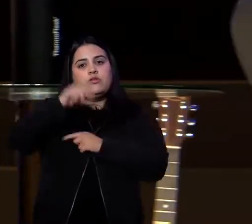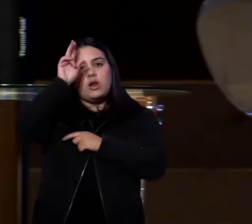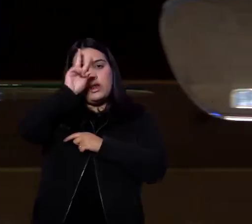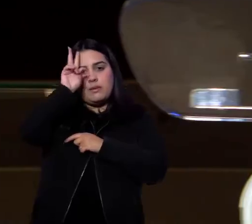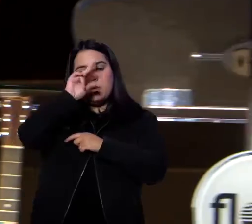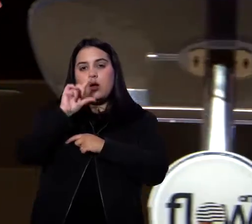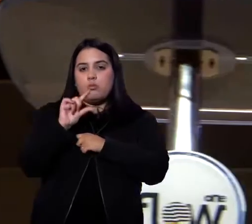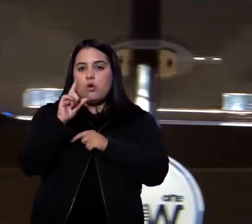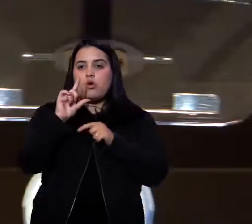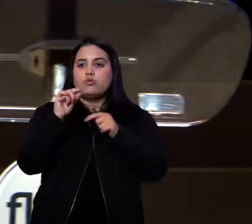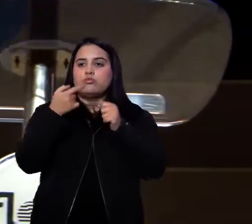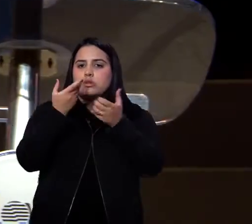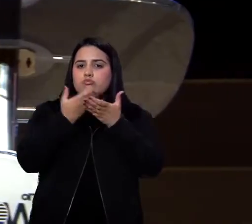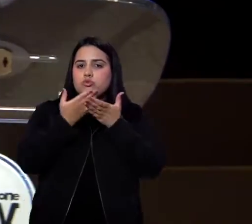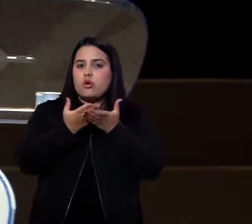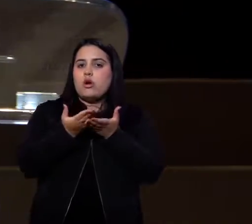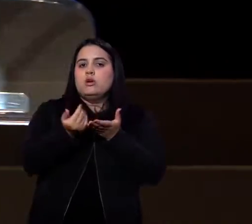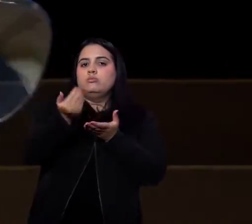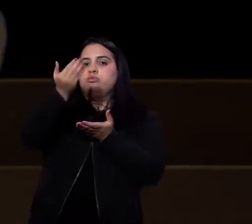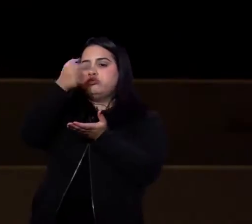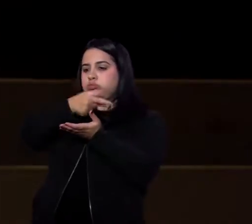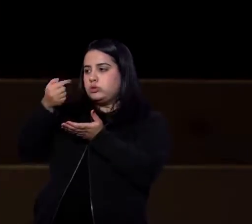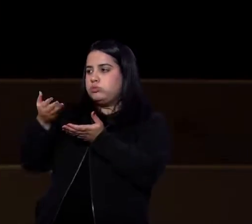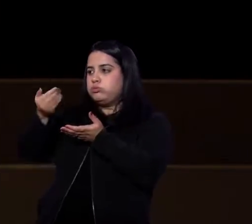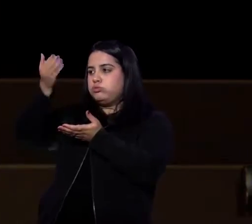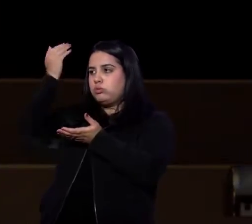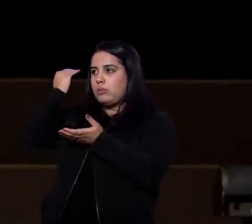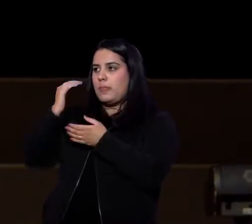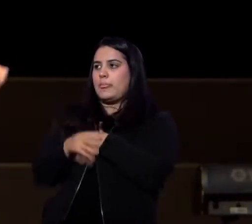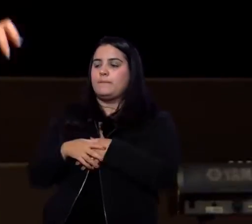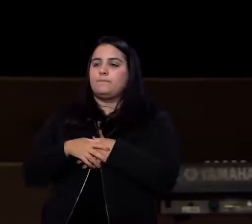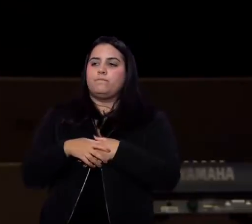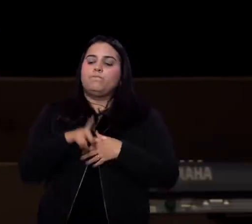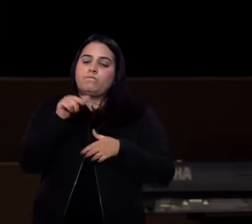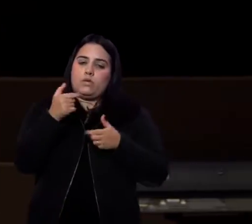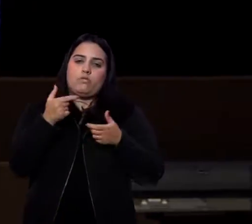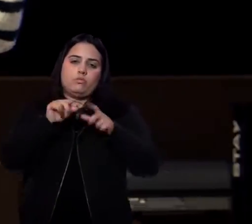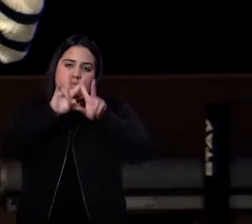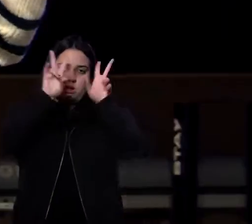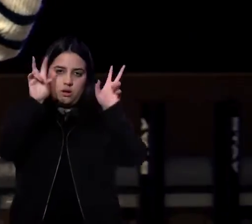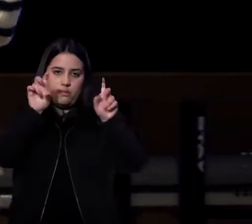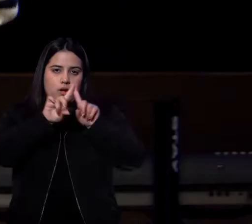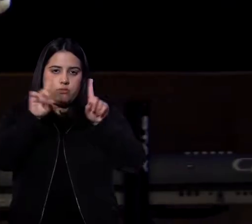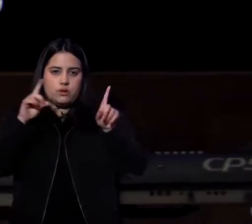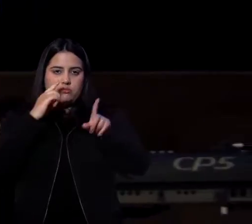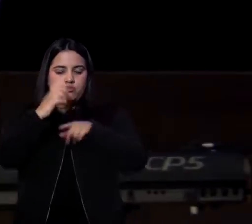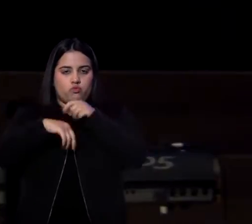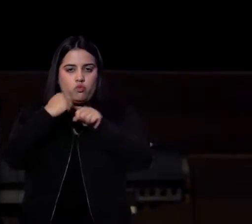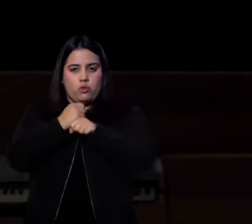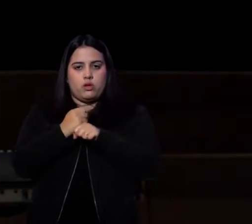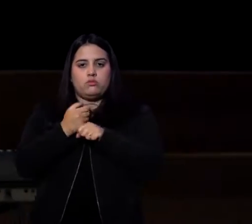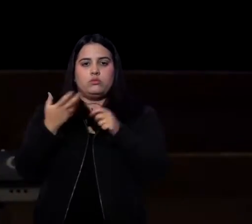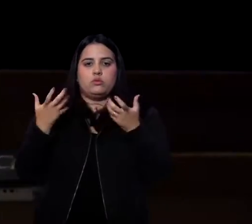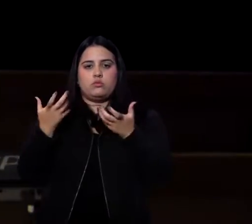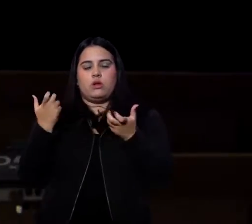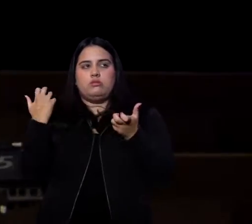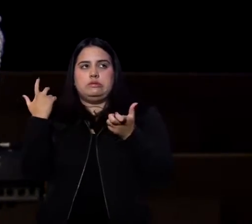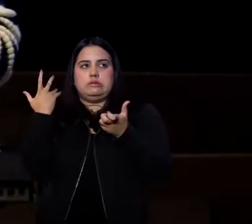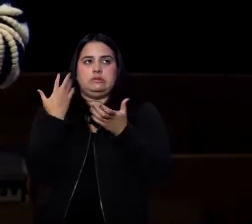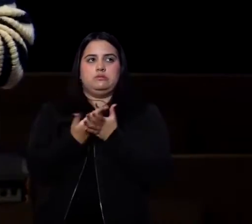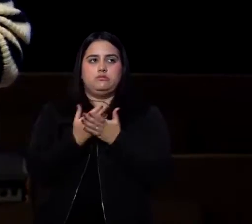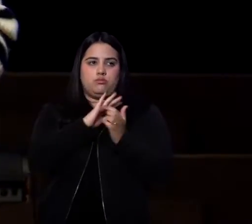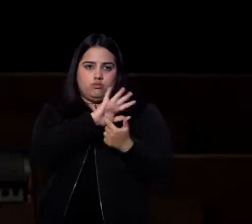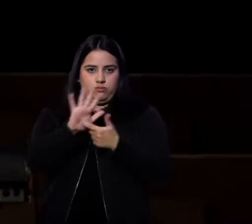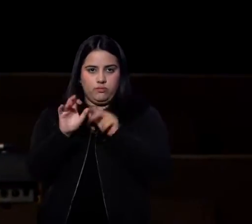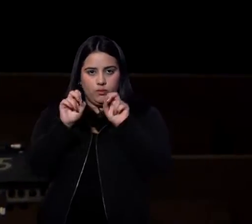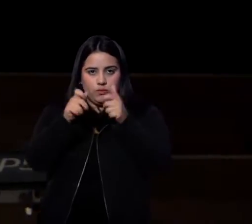que a gente estudou nas últimas semanas. Não só da campanha, mas do ano inteiro, que eu quero trazer uma coisa para a mente de vocês,